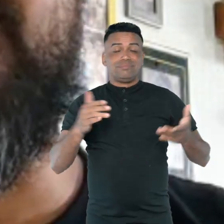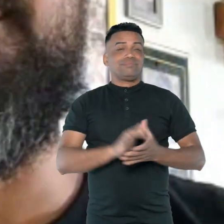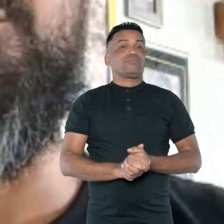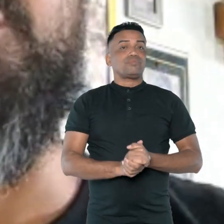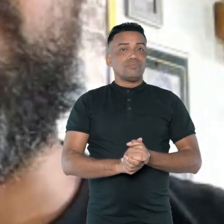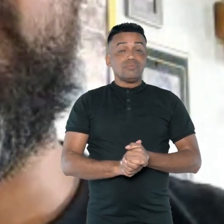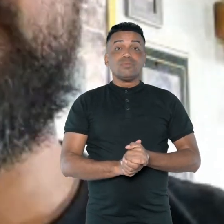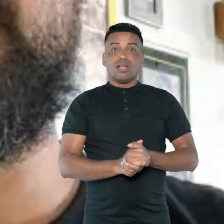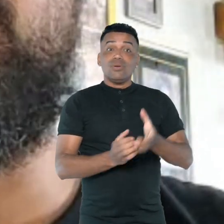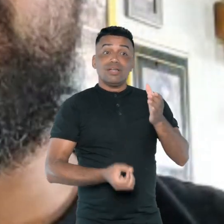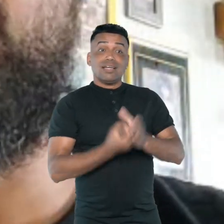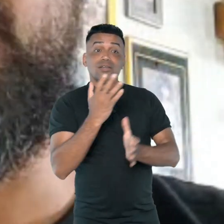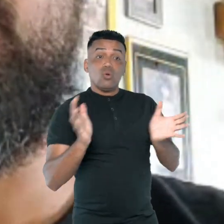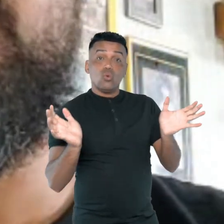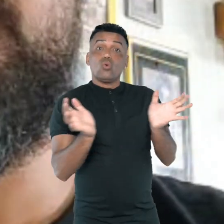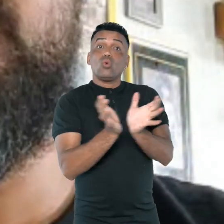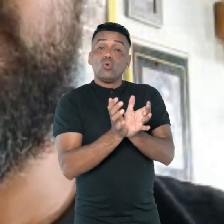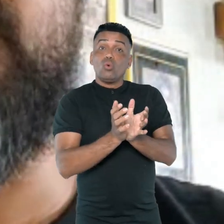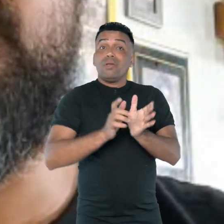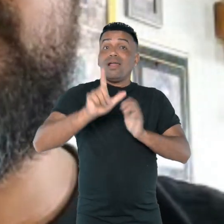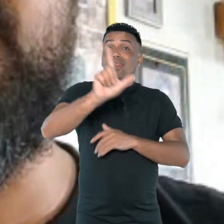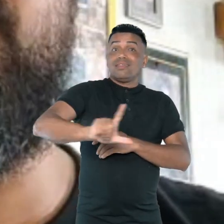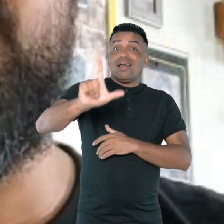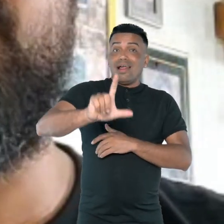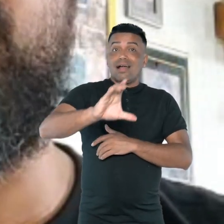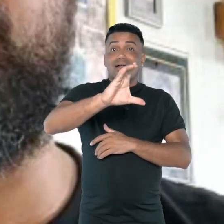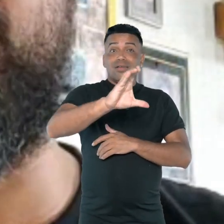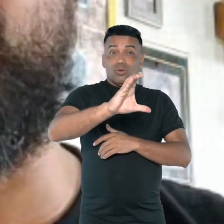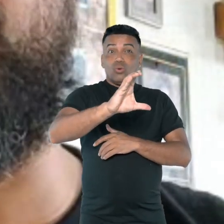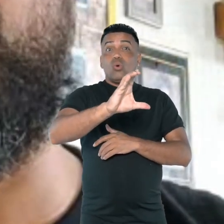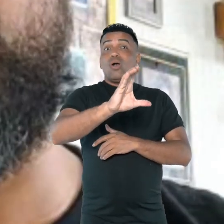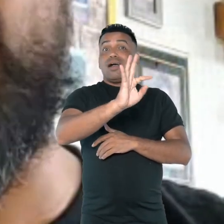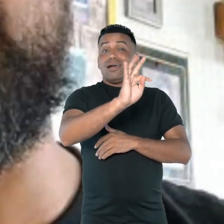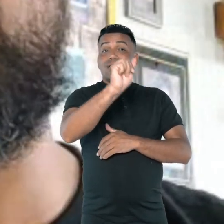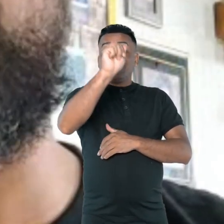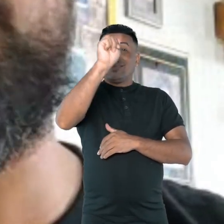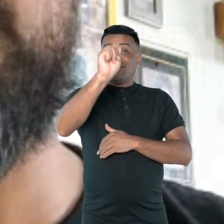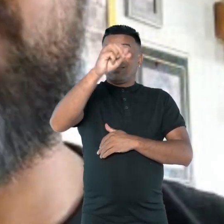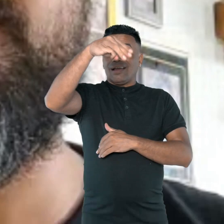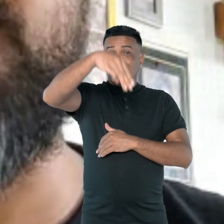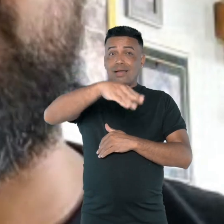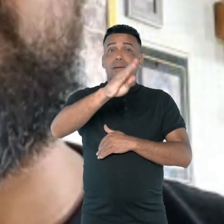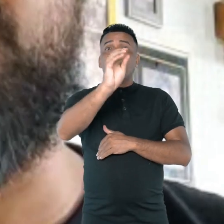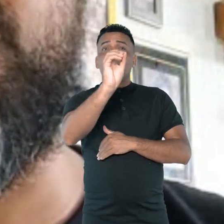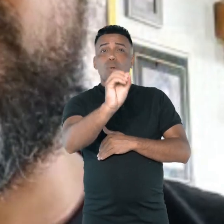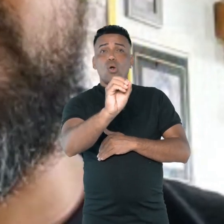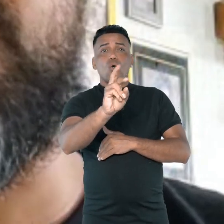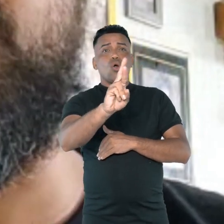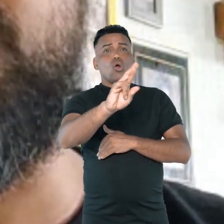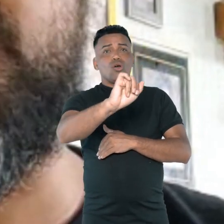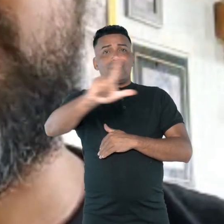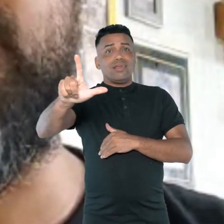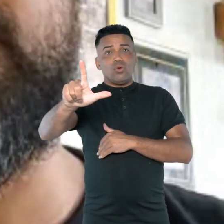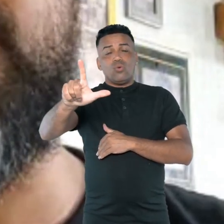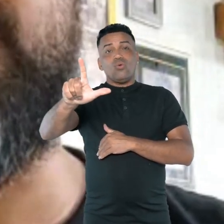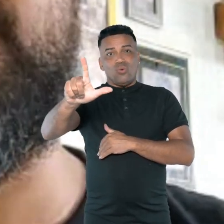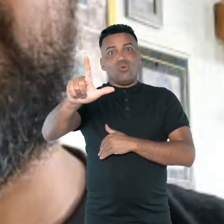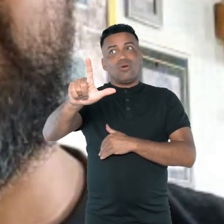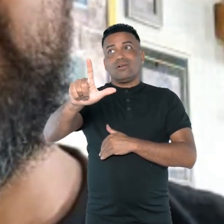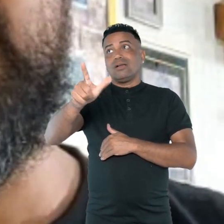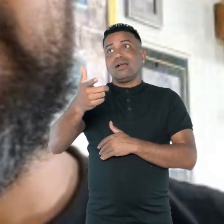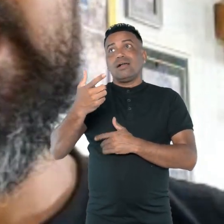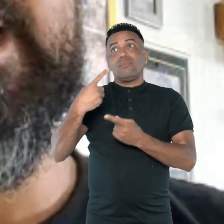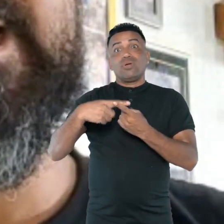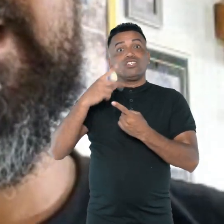clube literário Tamboril, ele nasceu num momento onde a gente assistiu o fechamento da nossa biblioteca pública aqui na